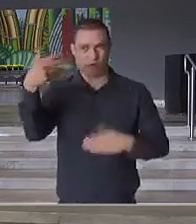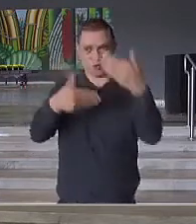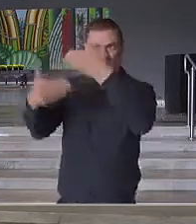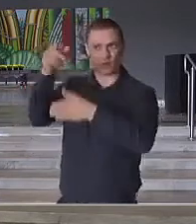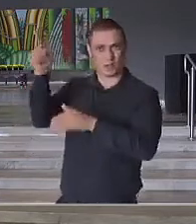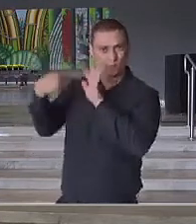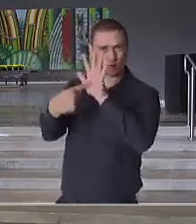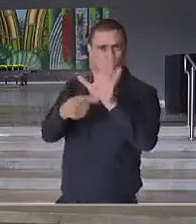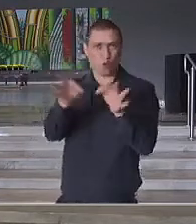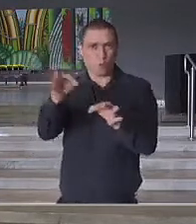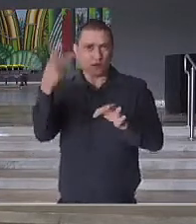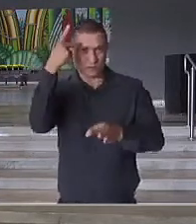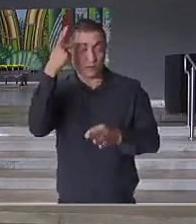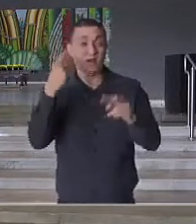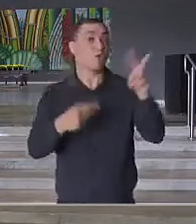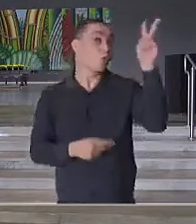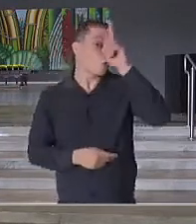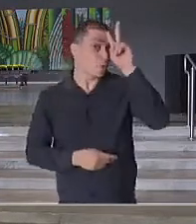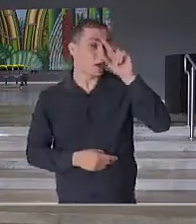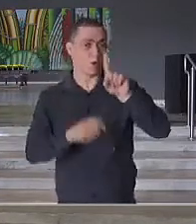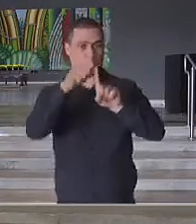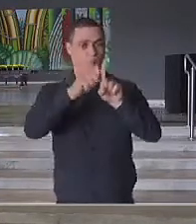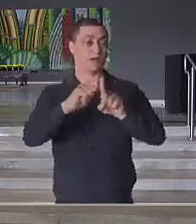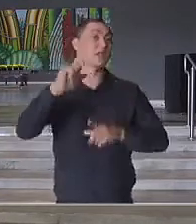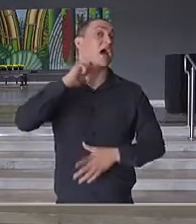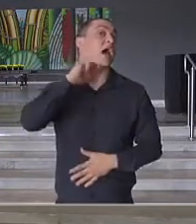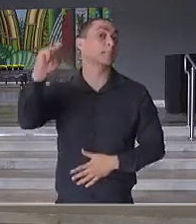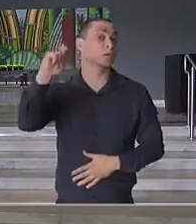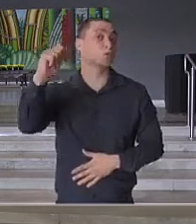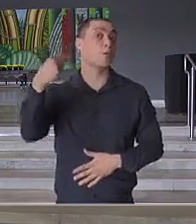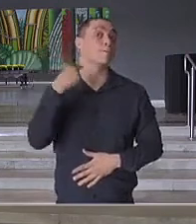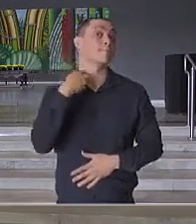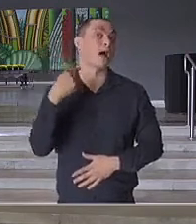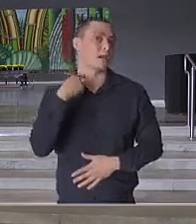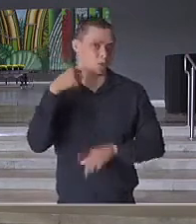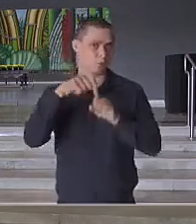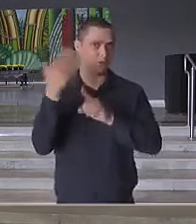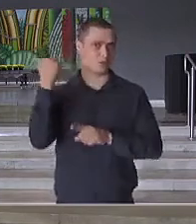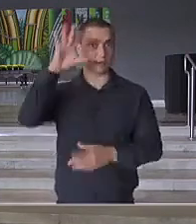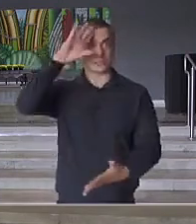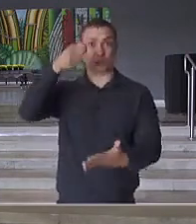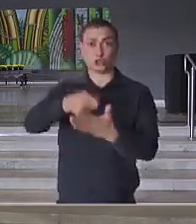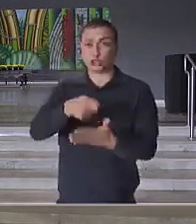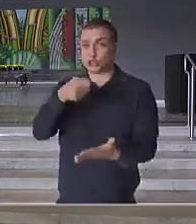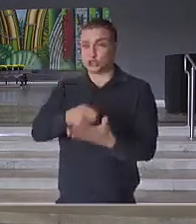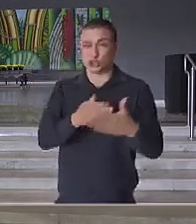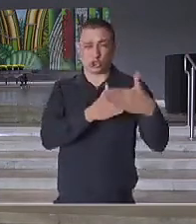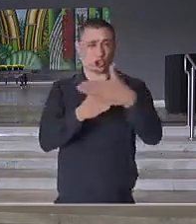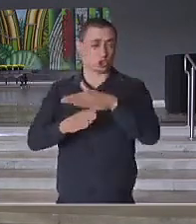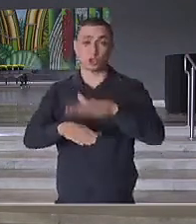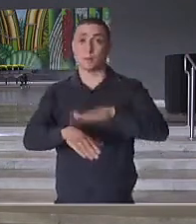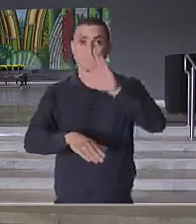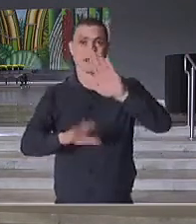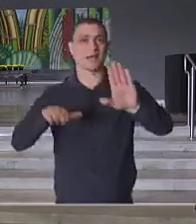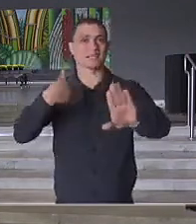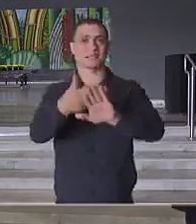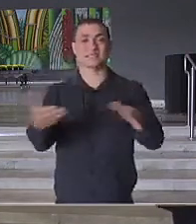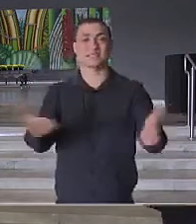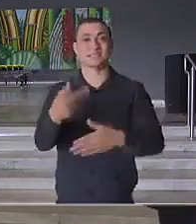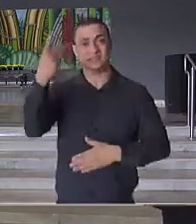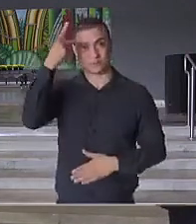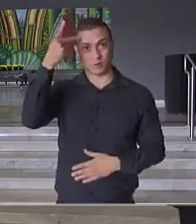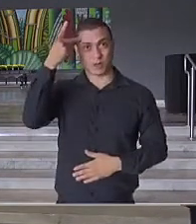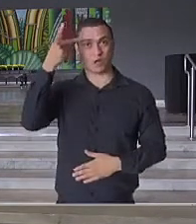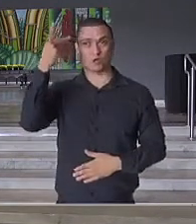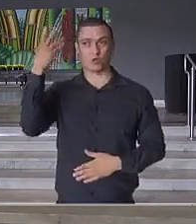São Paulo vai lembrar que no mês de abril e maio foi a tomada de medidas mais restritivas que nós tivemos em São Paulo, com o início